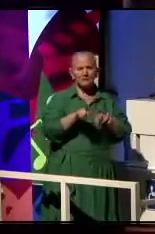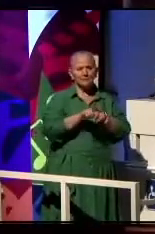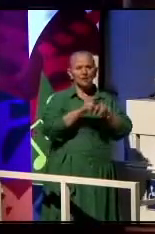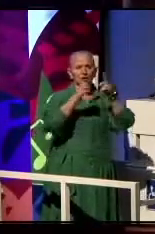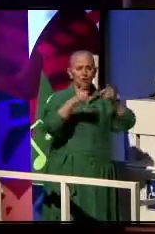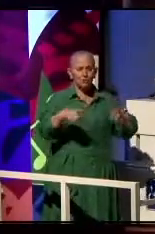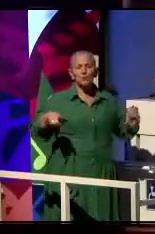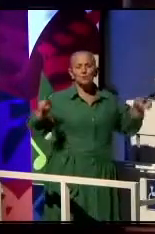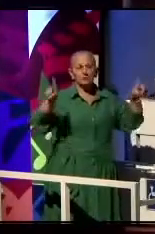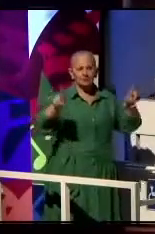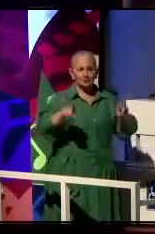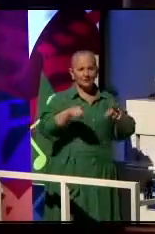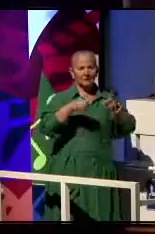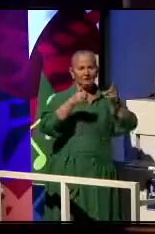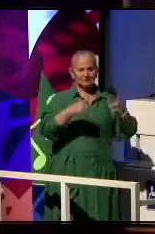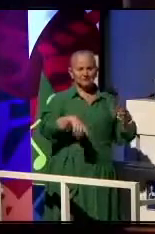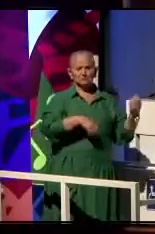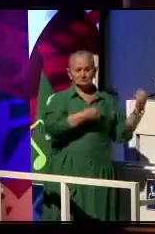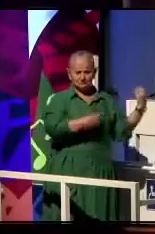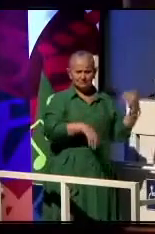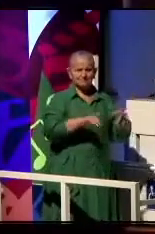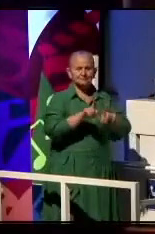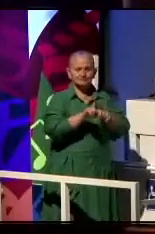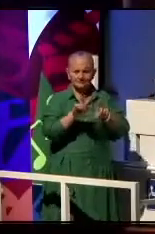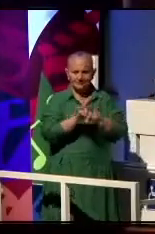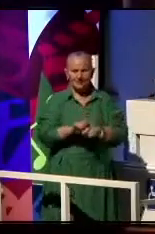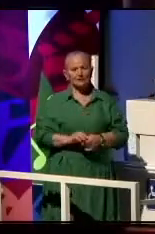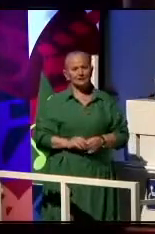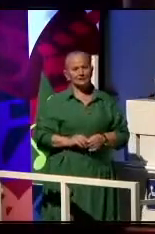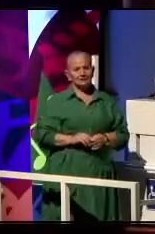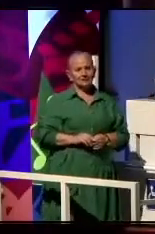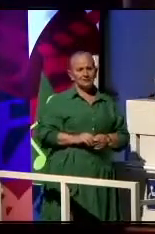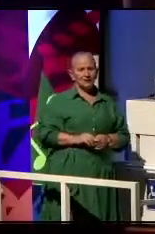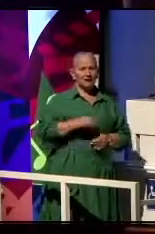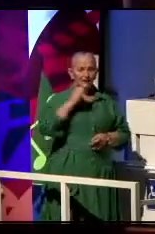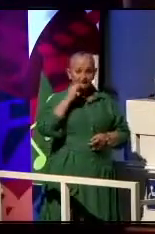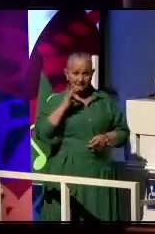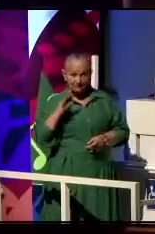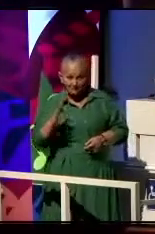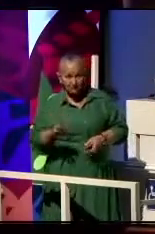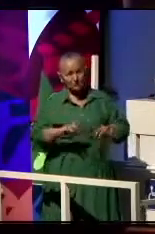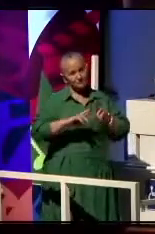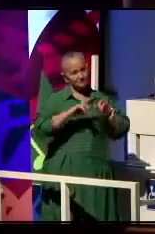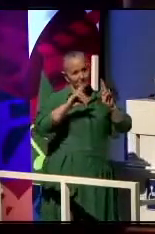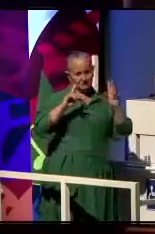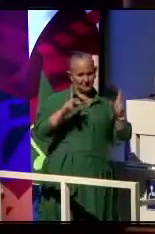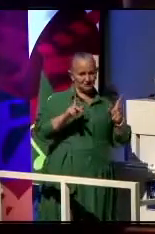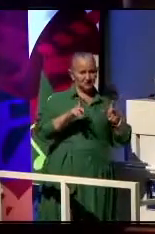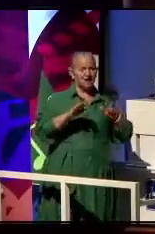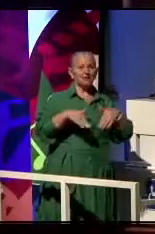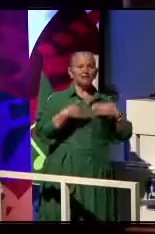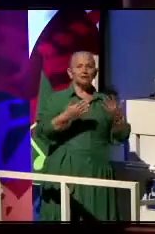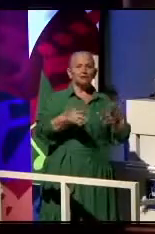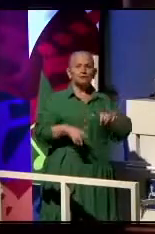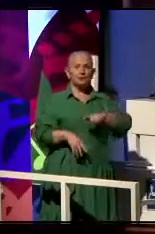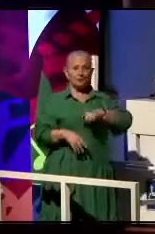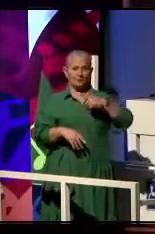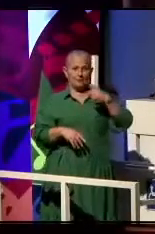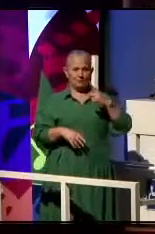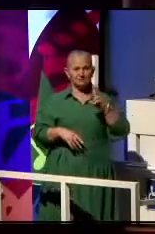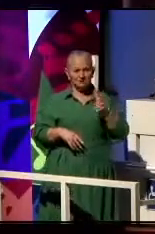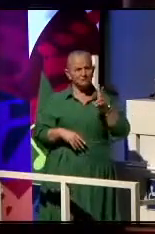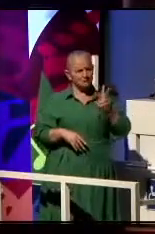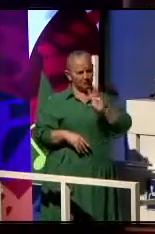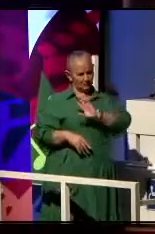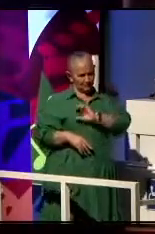um pouco dessa coisa, dessa vibe da música popular, e depois, mas com a minha pegada sempre foi